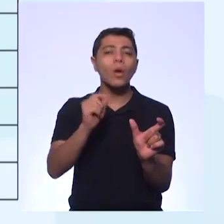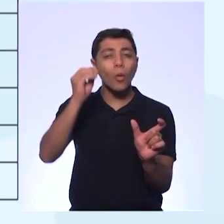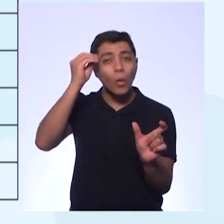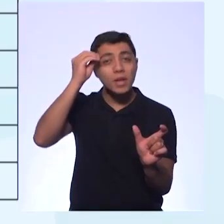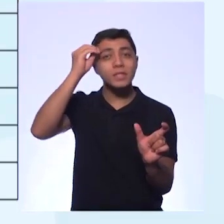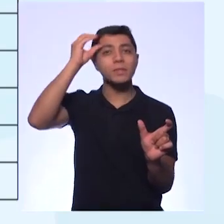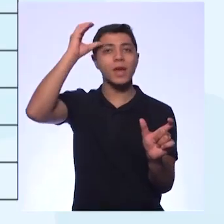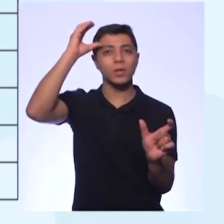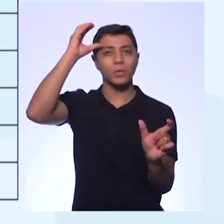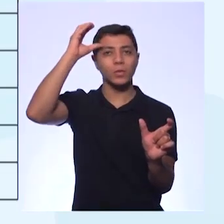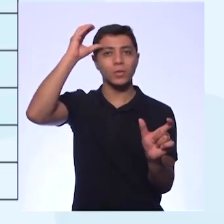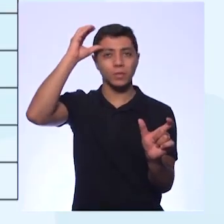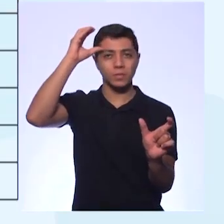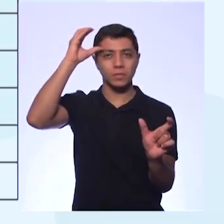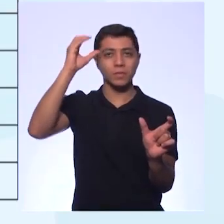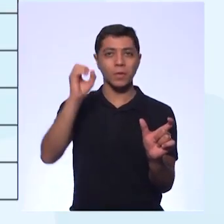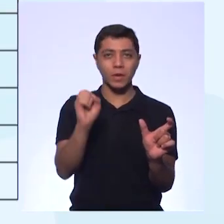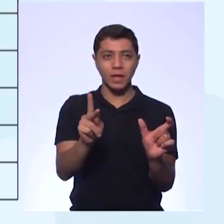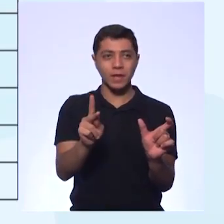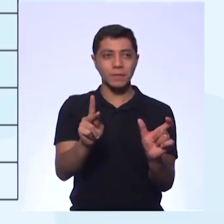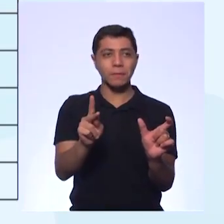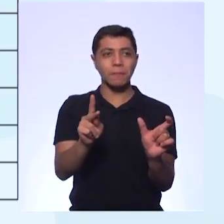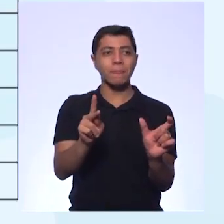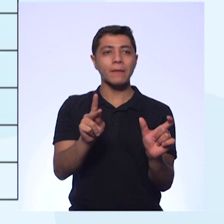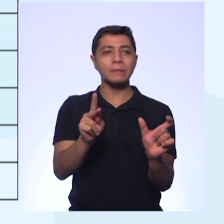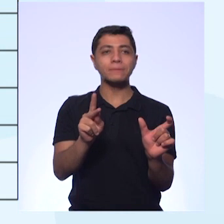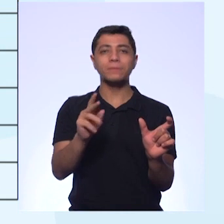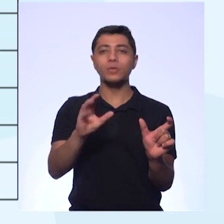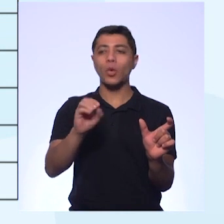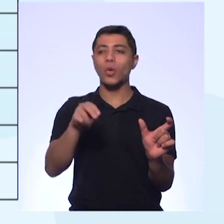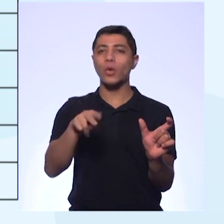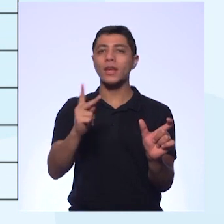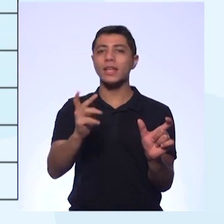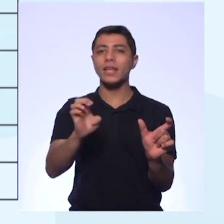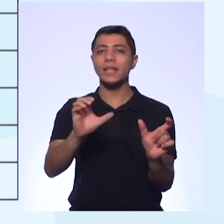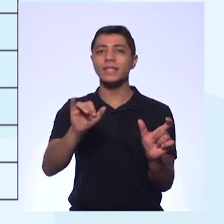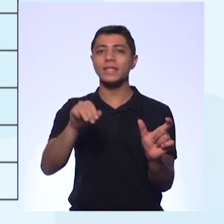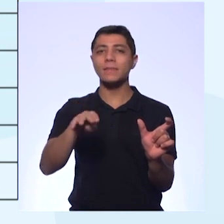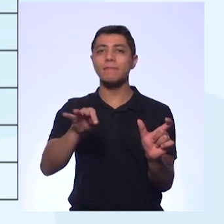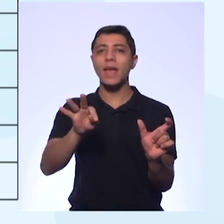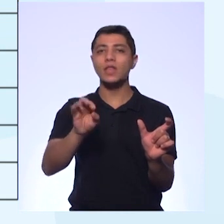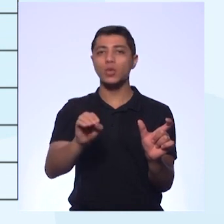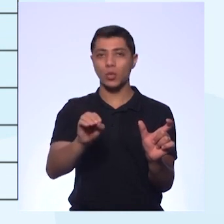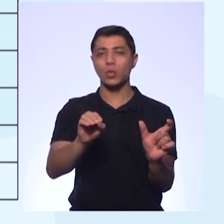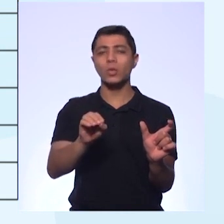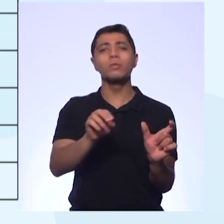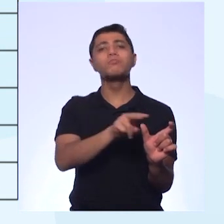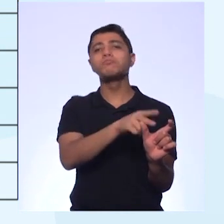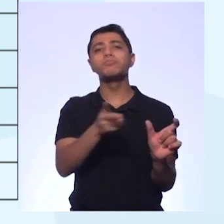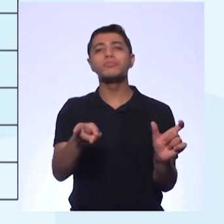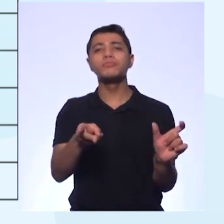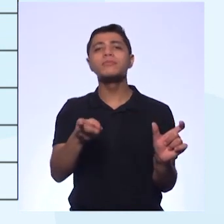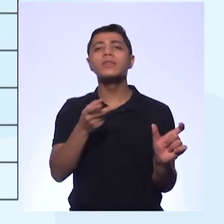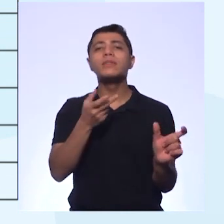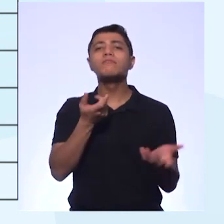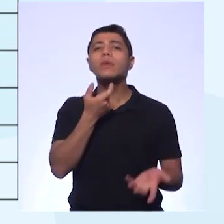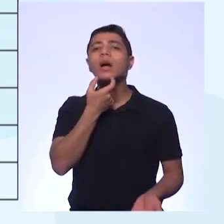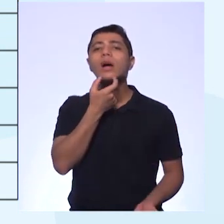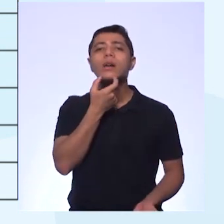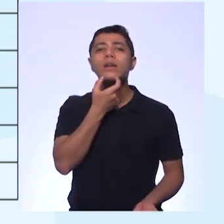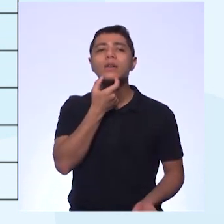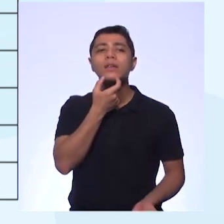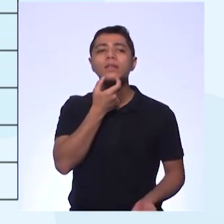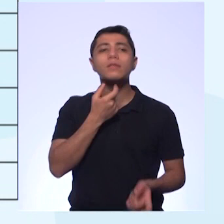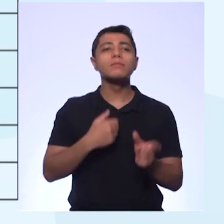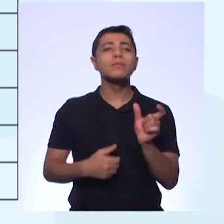Conhecimento. Conhecimento, é isso aí. E aí, qual palavra que a gente pode ser relacionado com conhecimento? Compreensão. E como é que a gente vai falar compreensão em inglês? É